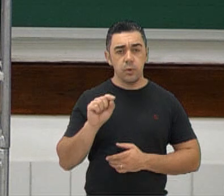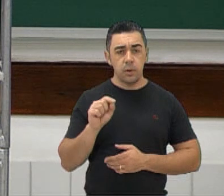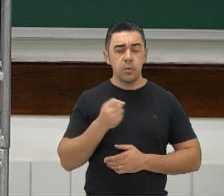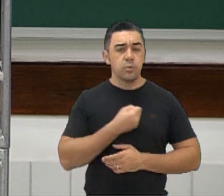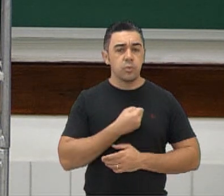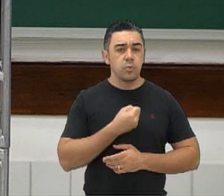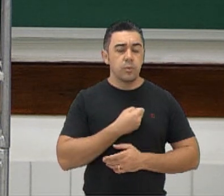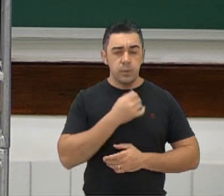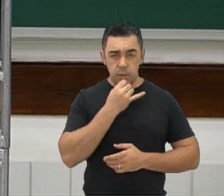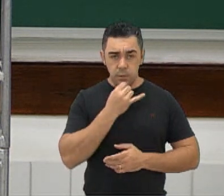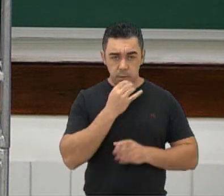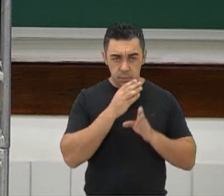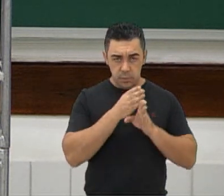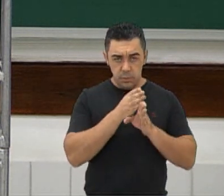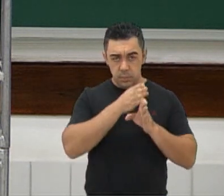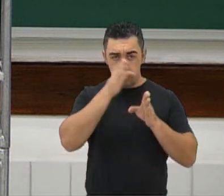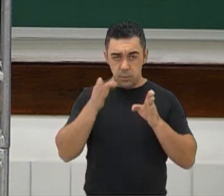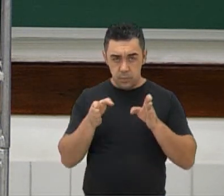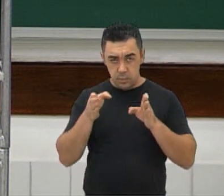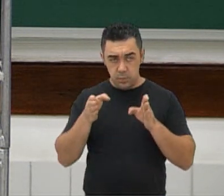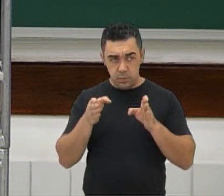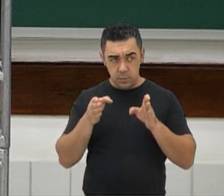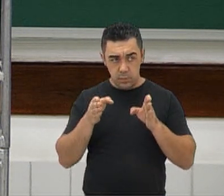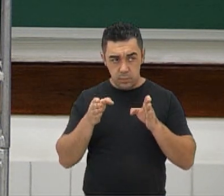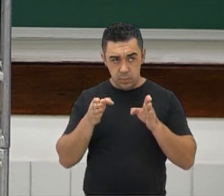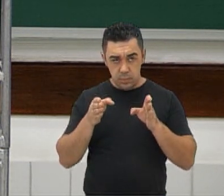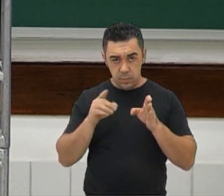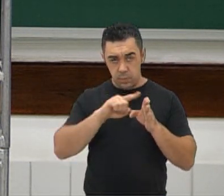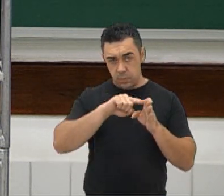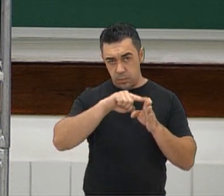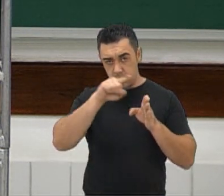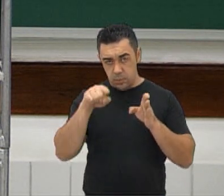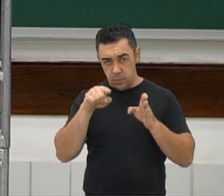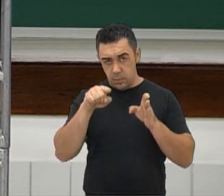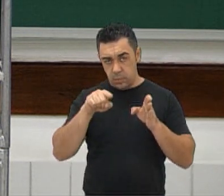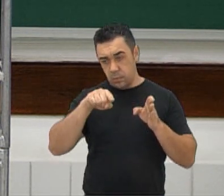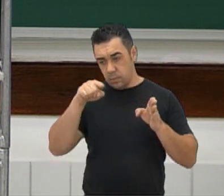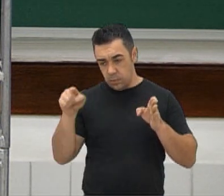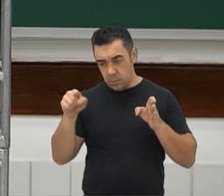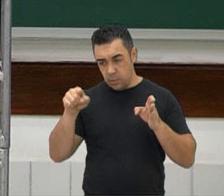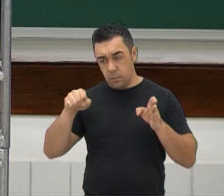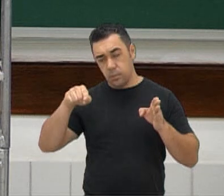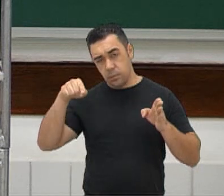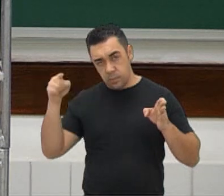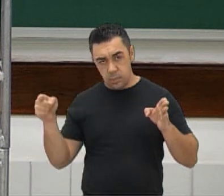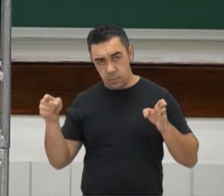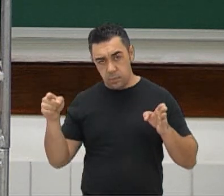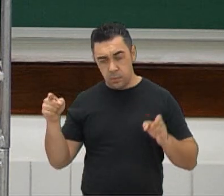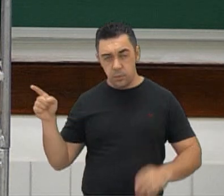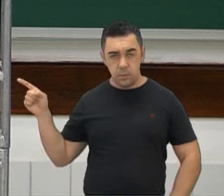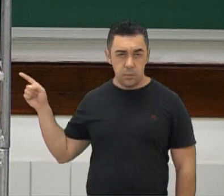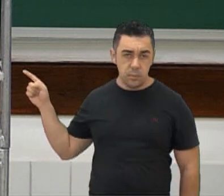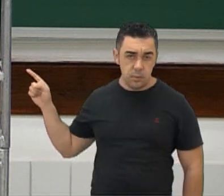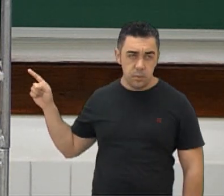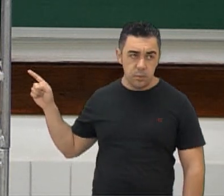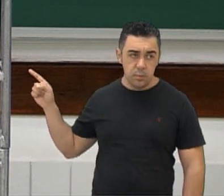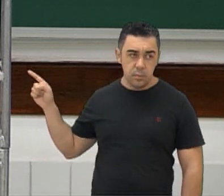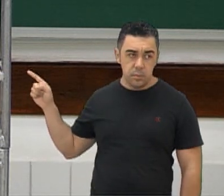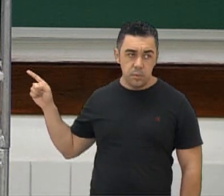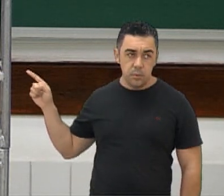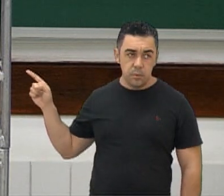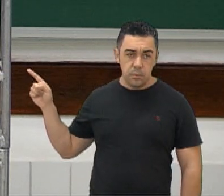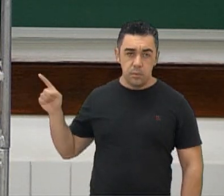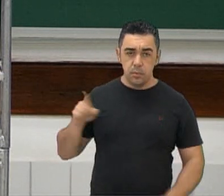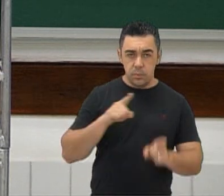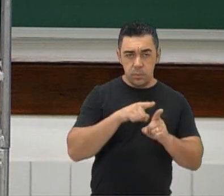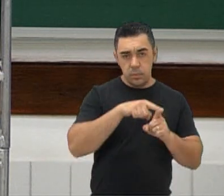estar representado pelo próximo número que vem. Quando ele fala sucessor, é o